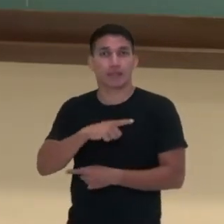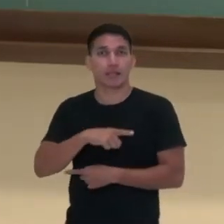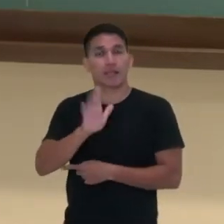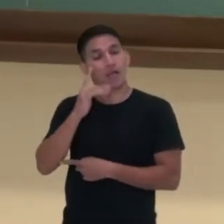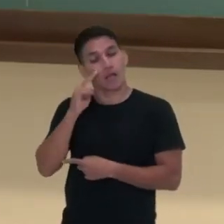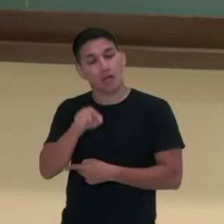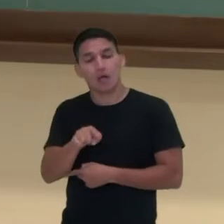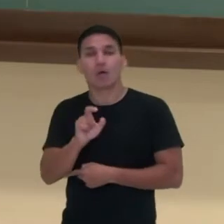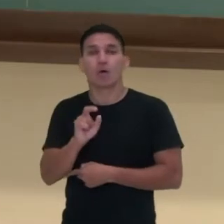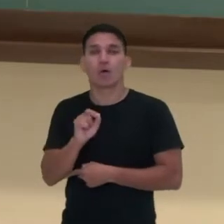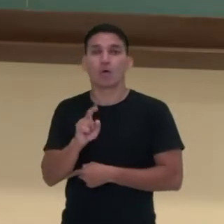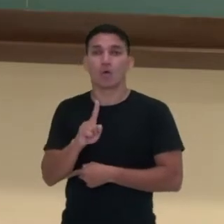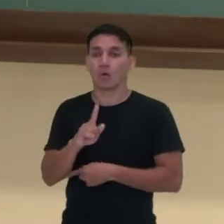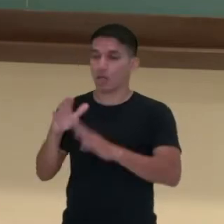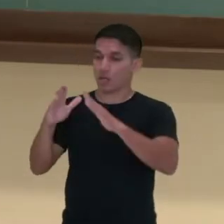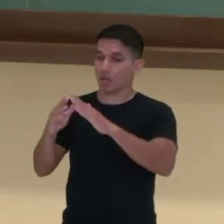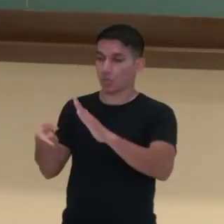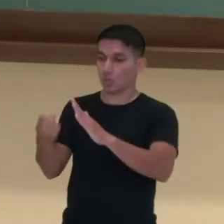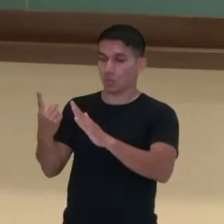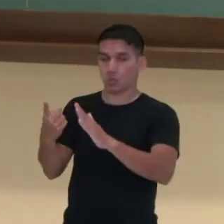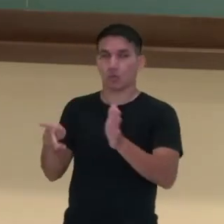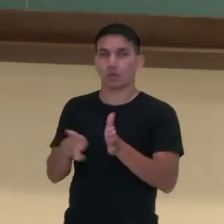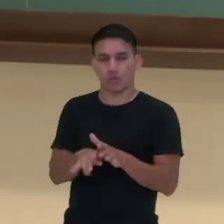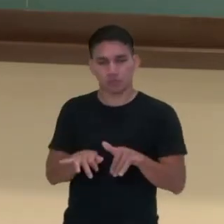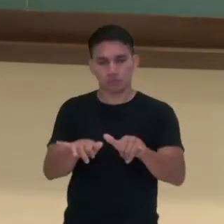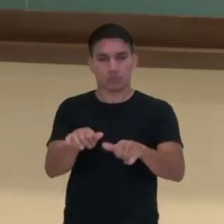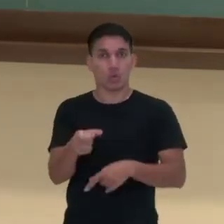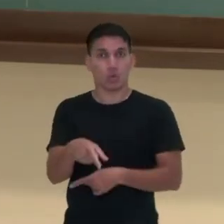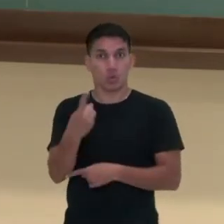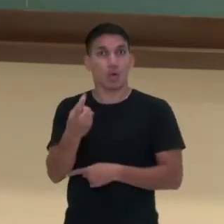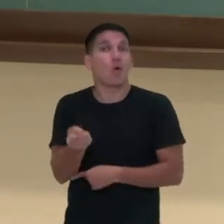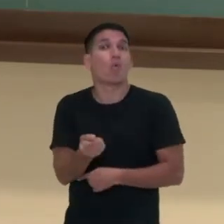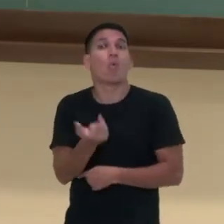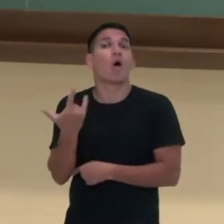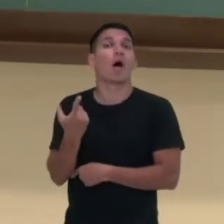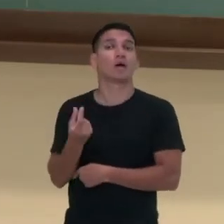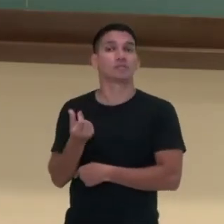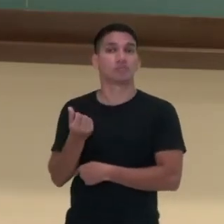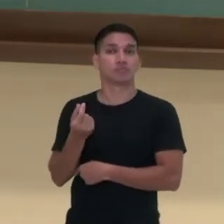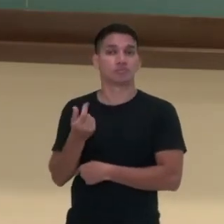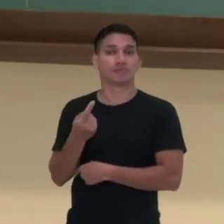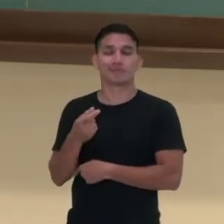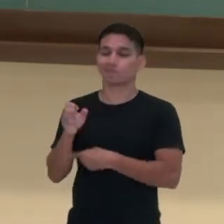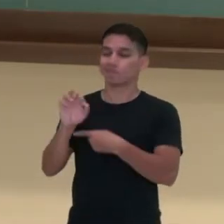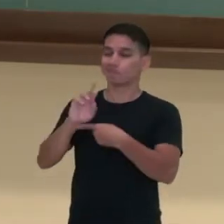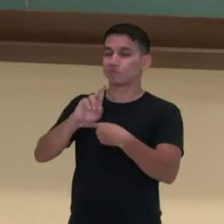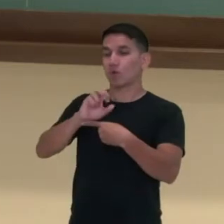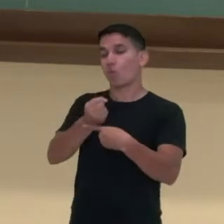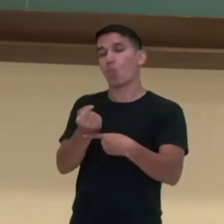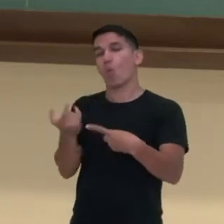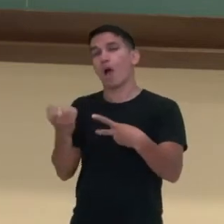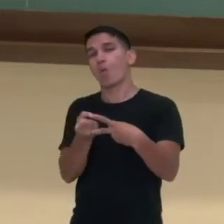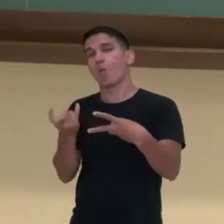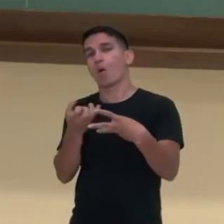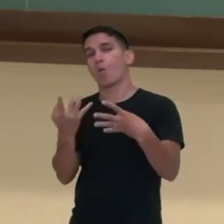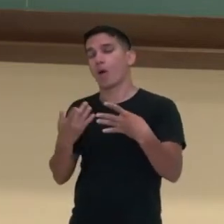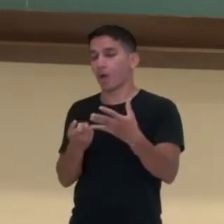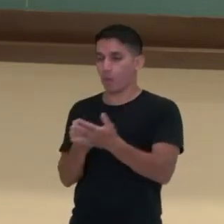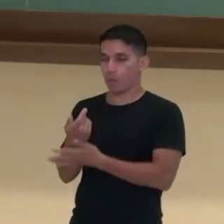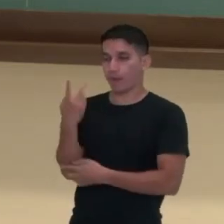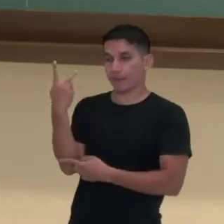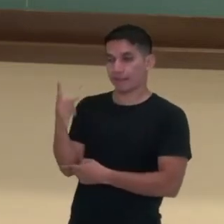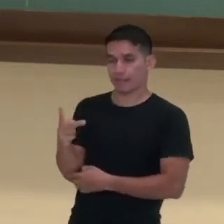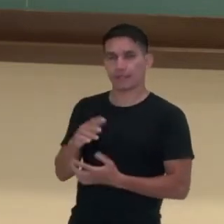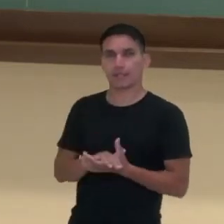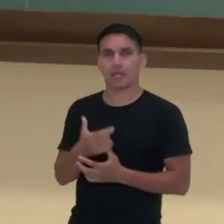1, no supermercado 1, então olha só, a quantidade de alimentos que eu preciso comprar para o abrigo 1